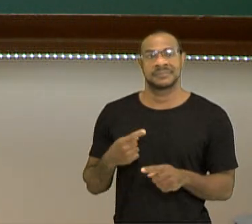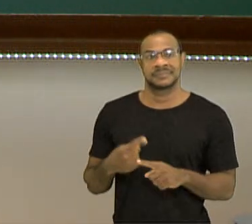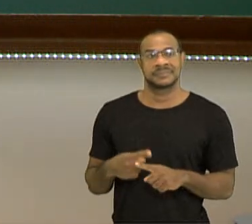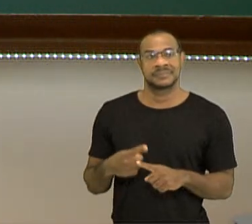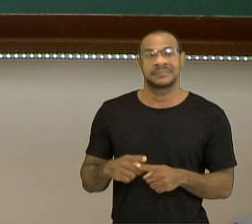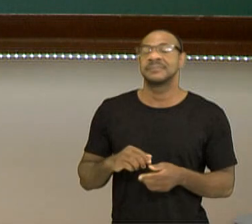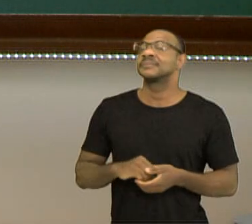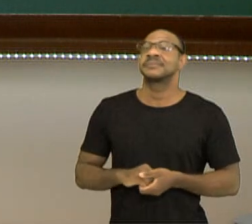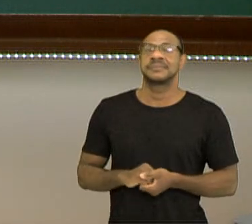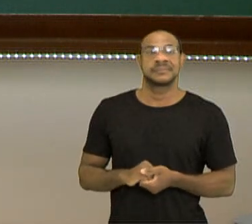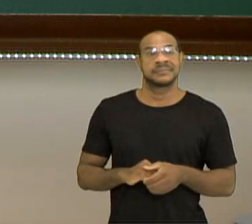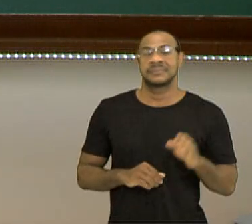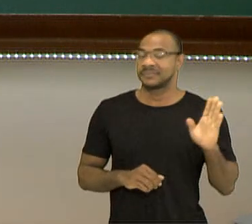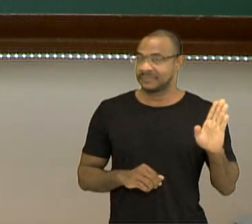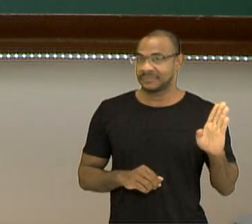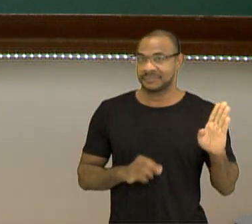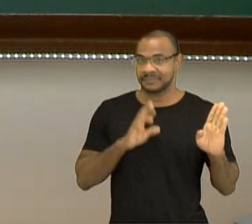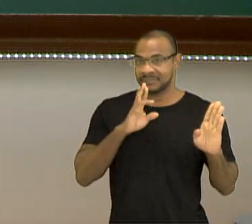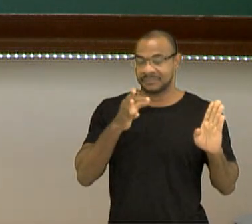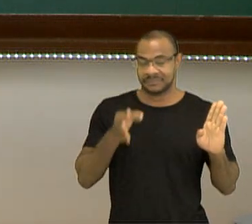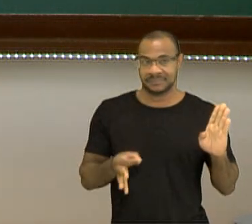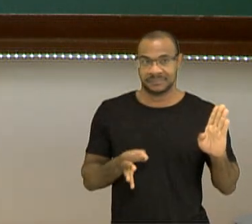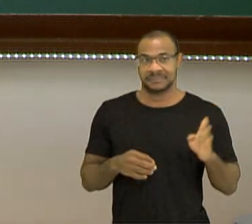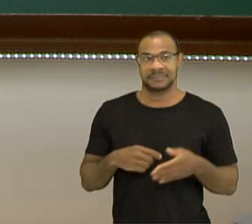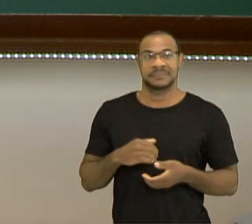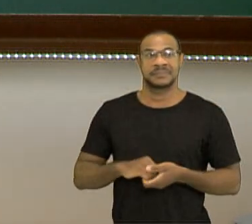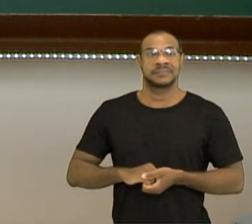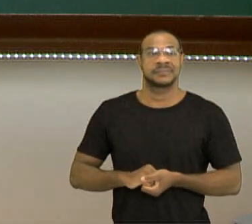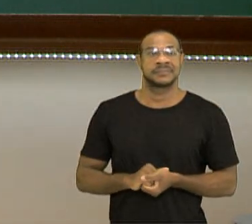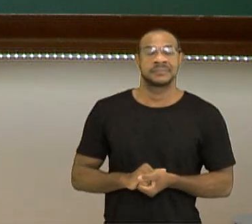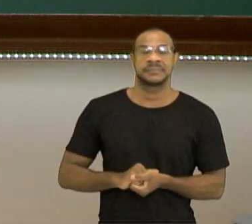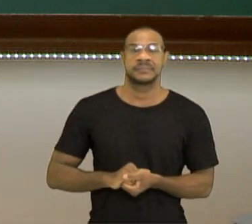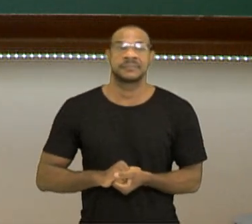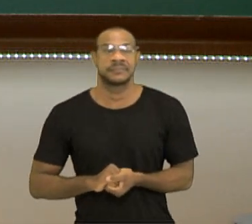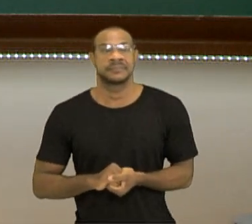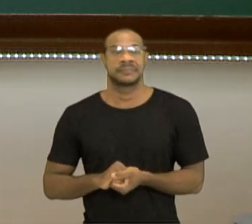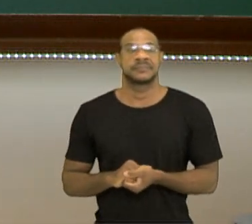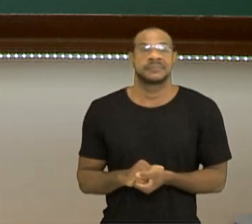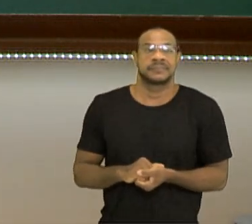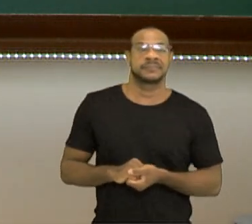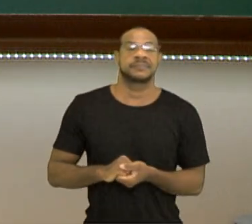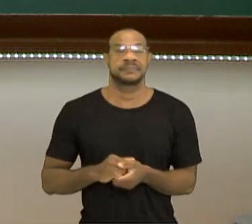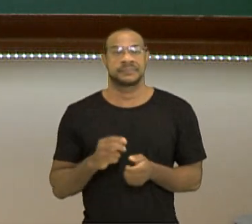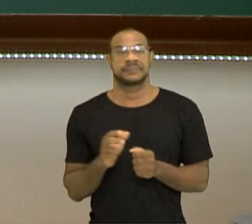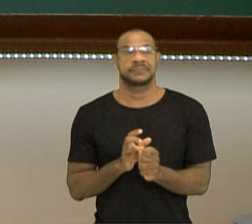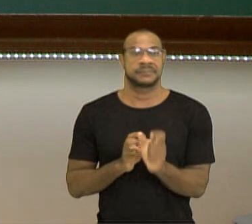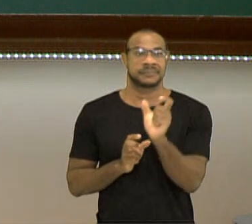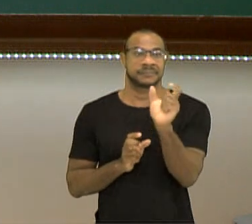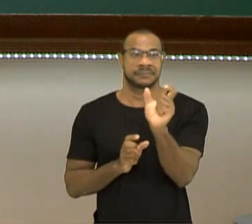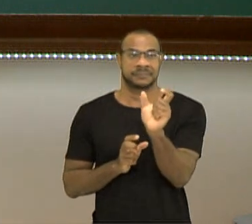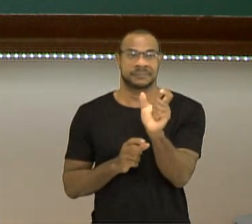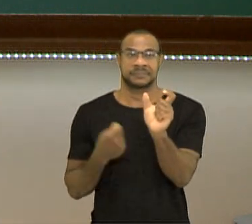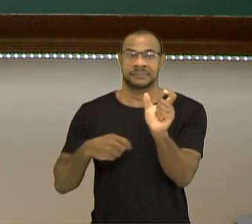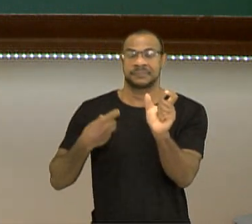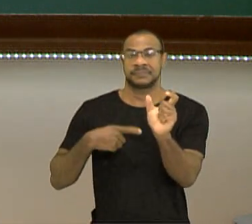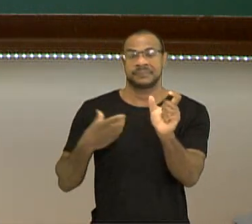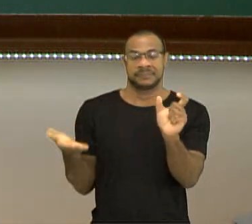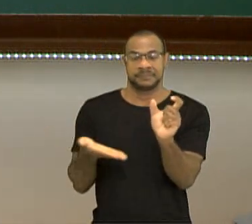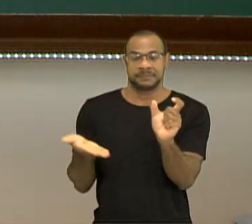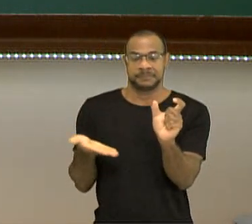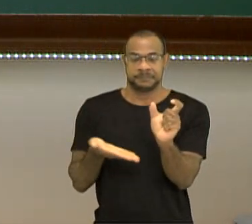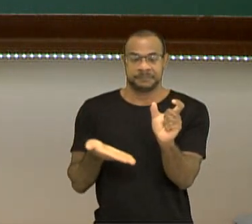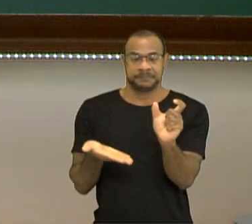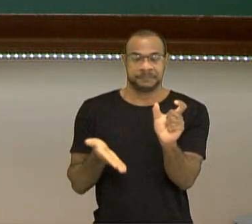correta é a letra B? Porque a primeira frase é a frase com if, tá? Tem que estar no presente, tá? E a outra com will no